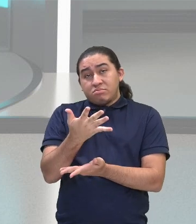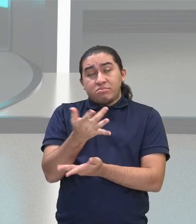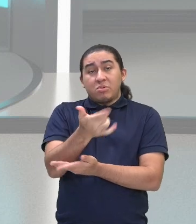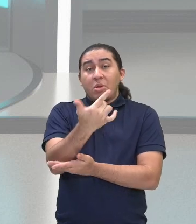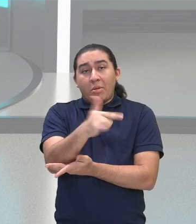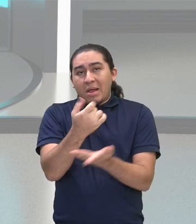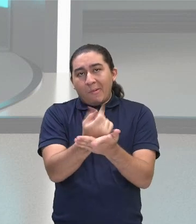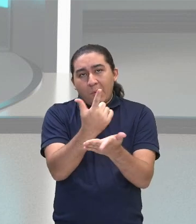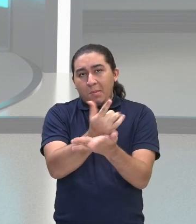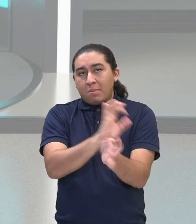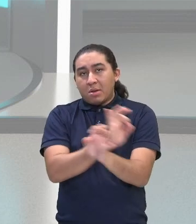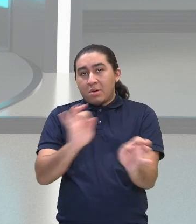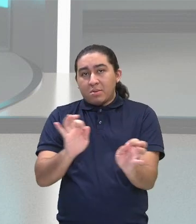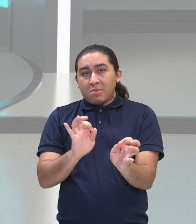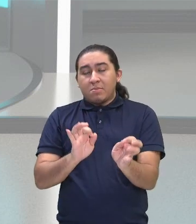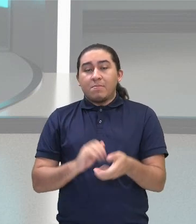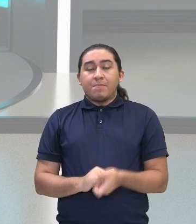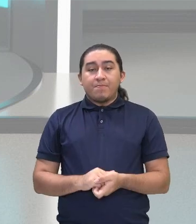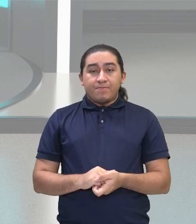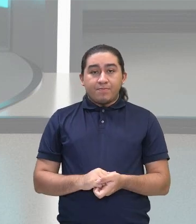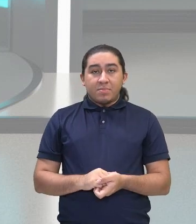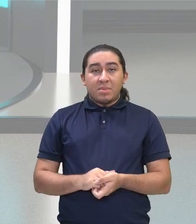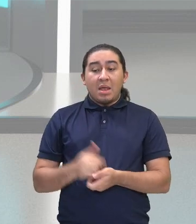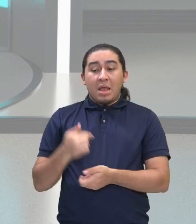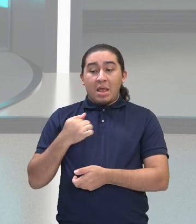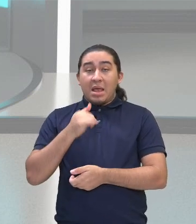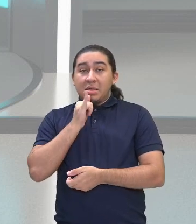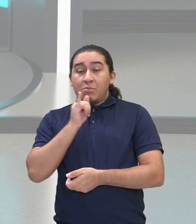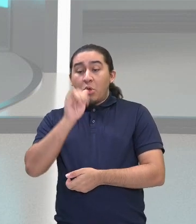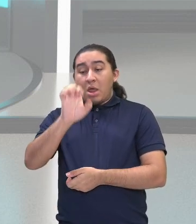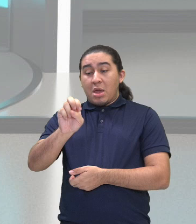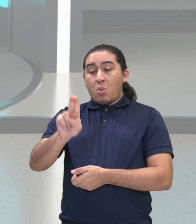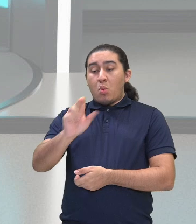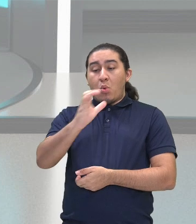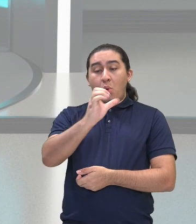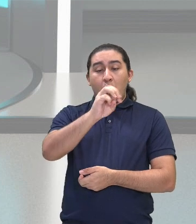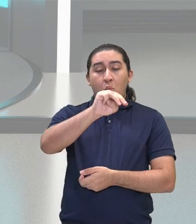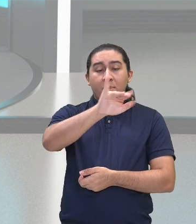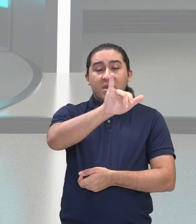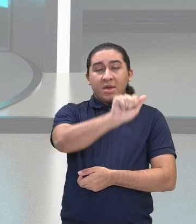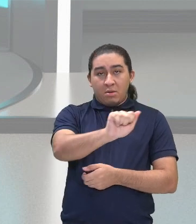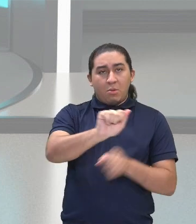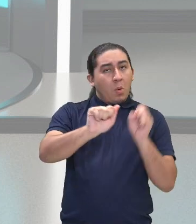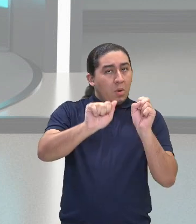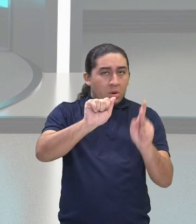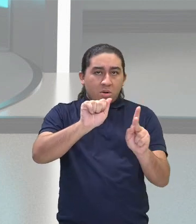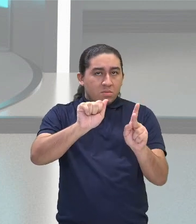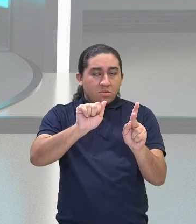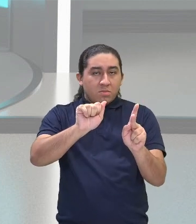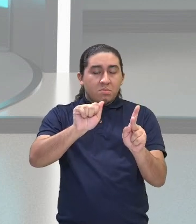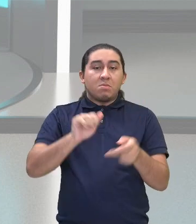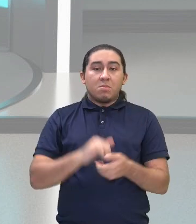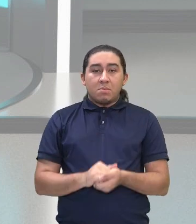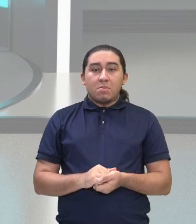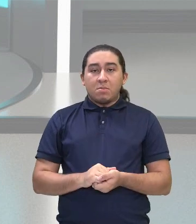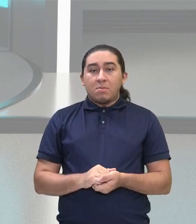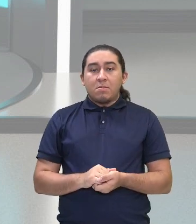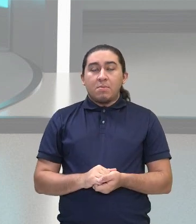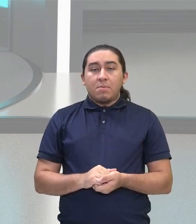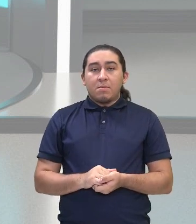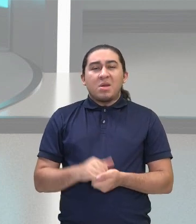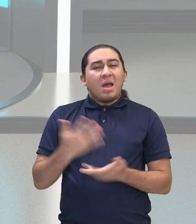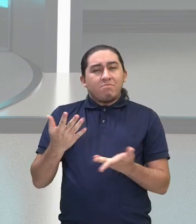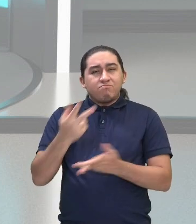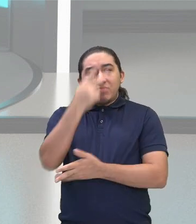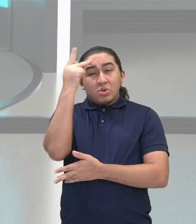coisa certa, começou e terminou. Eu comia doces, eu vou subentender que aconteceu alguma coisa.